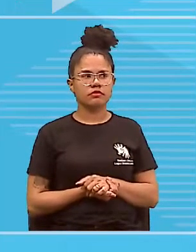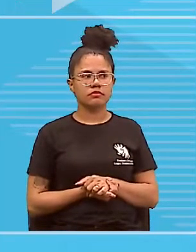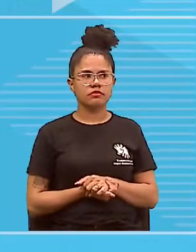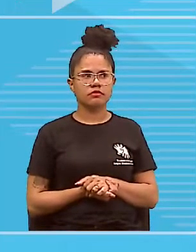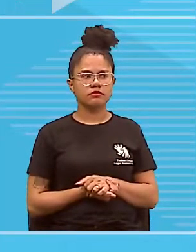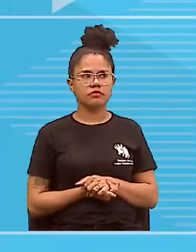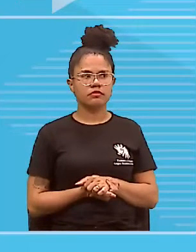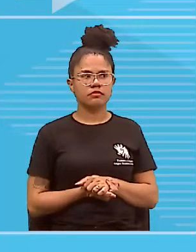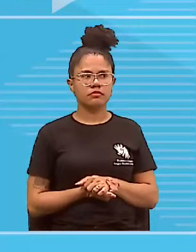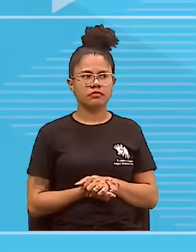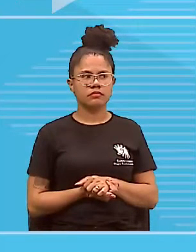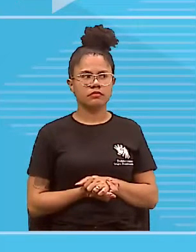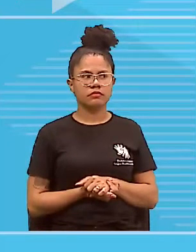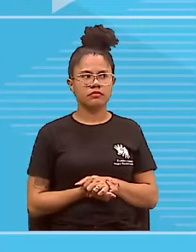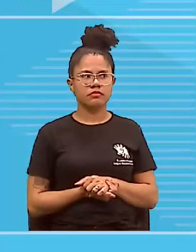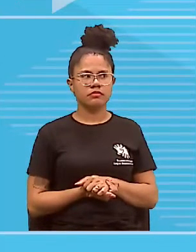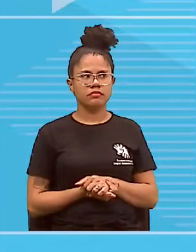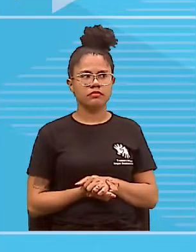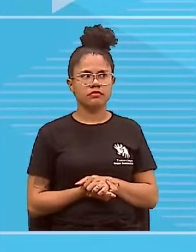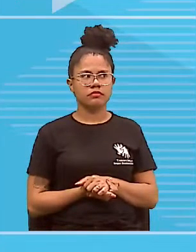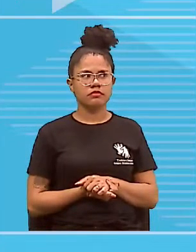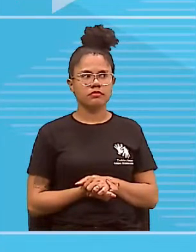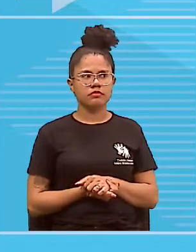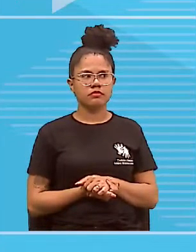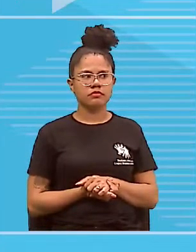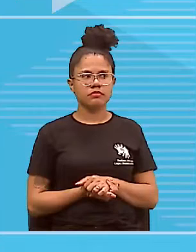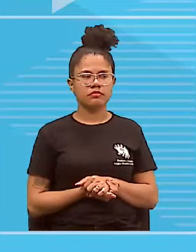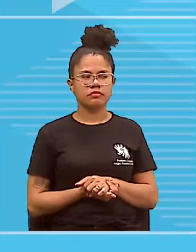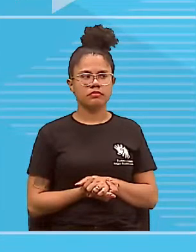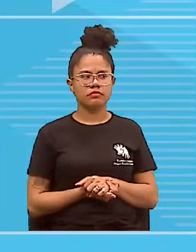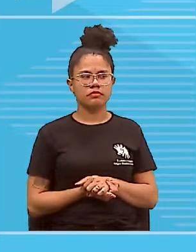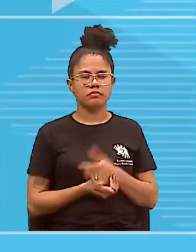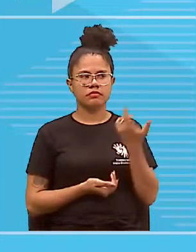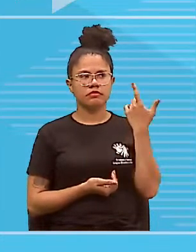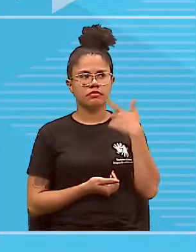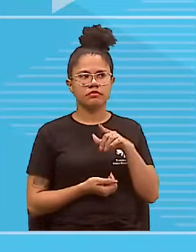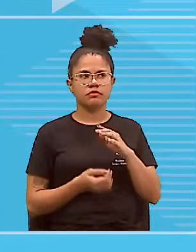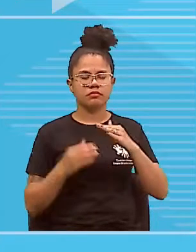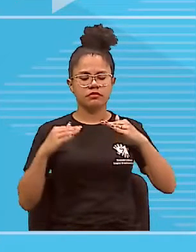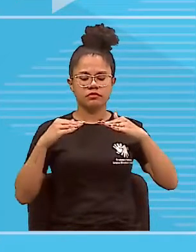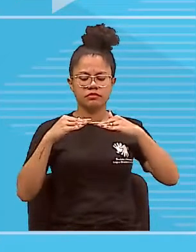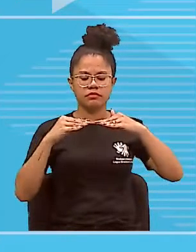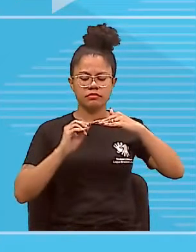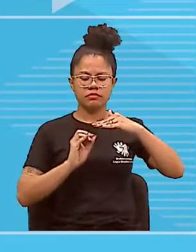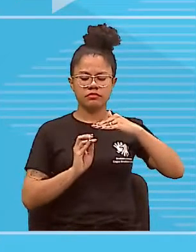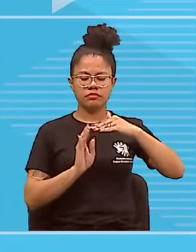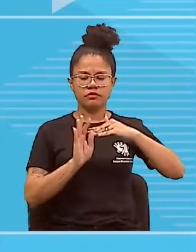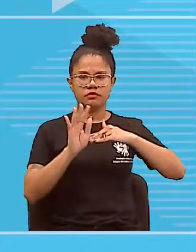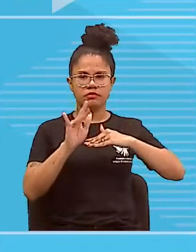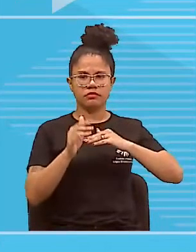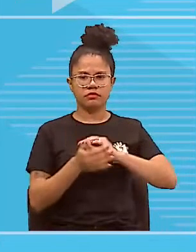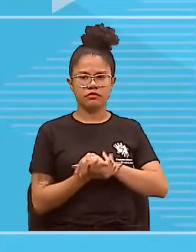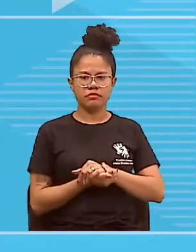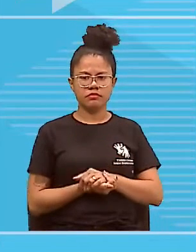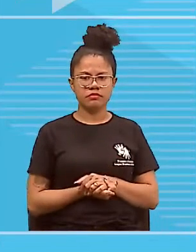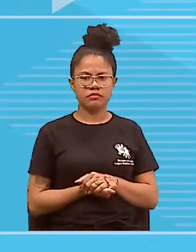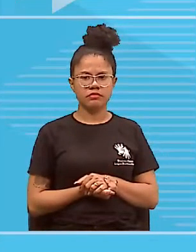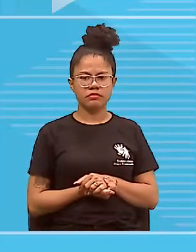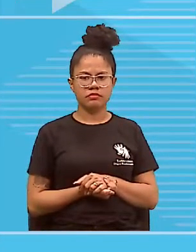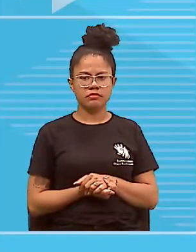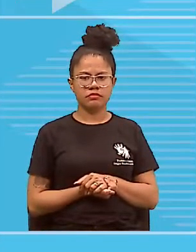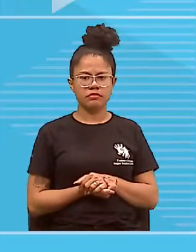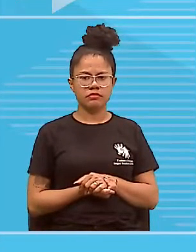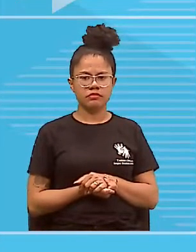a luz ela passa por um obstáculo e também consegue se espalhar por isso que um buraquinho